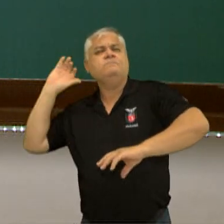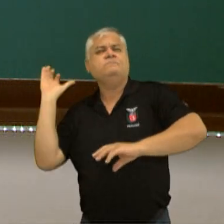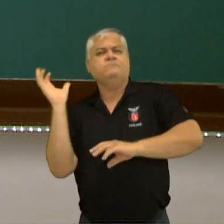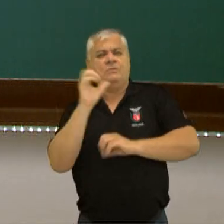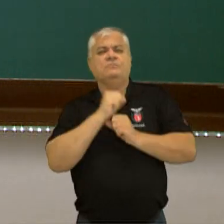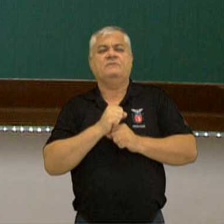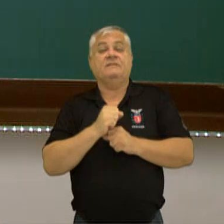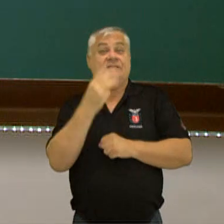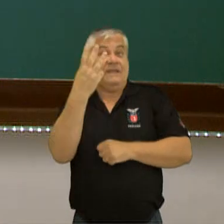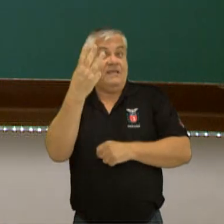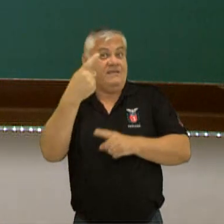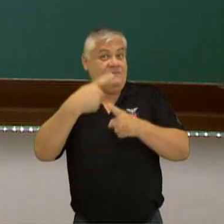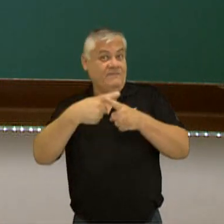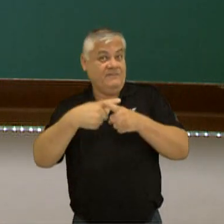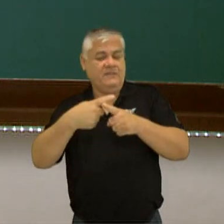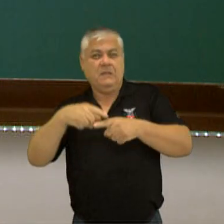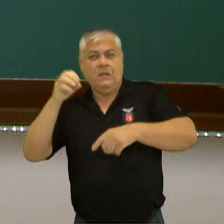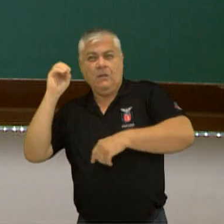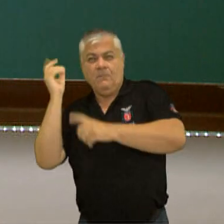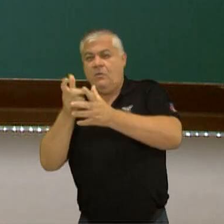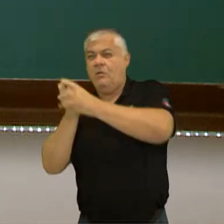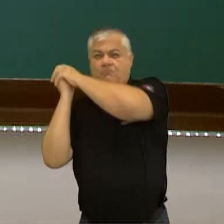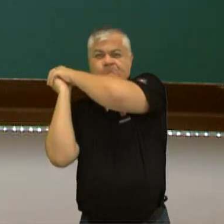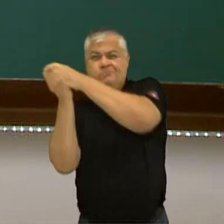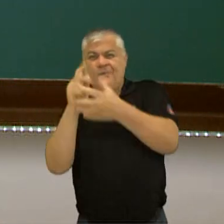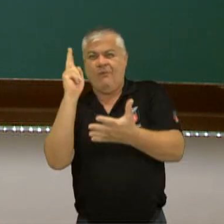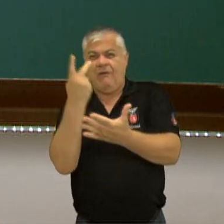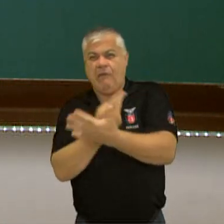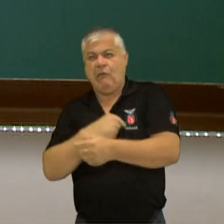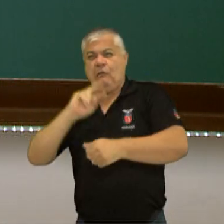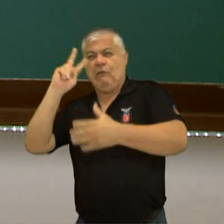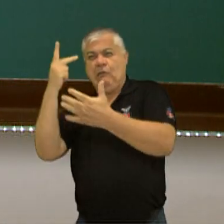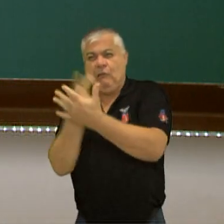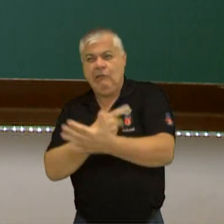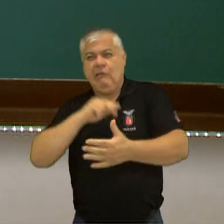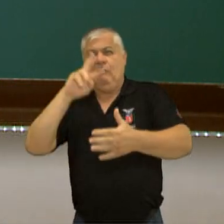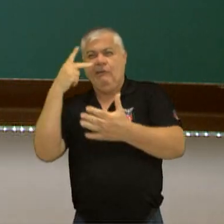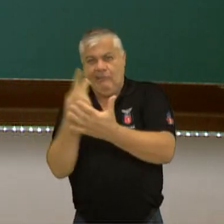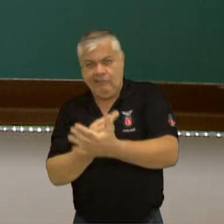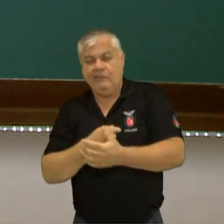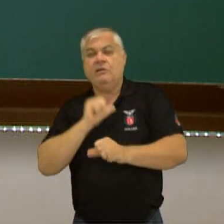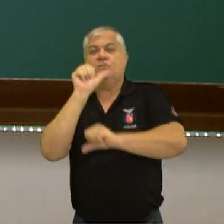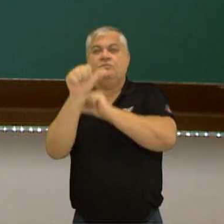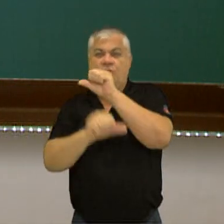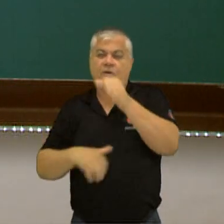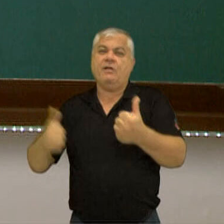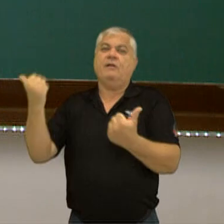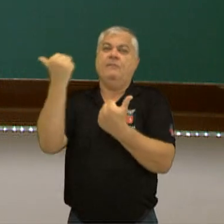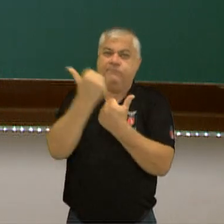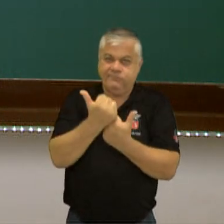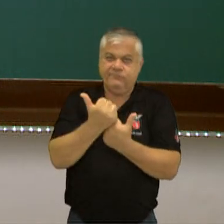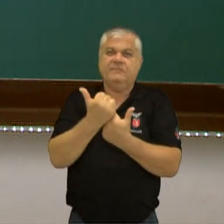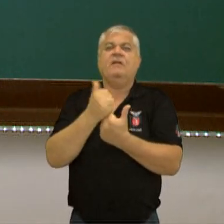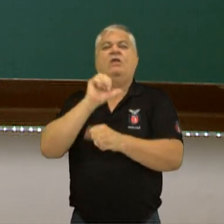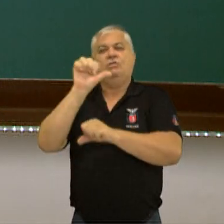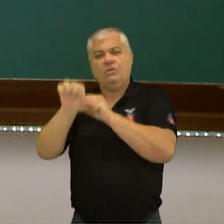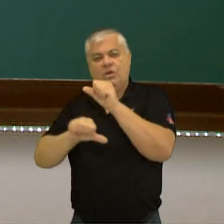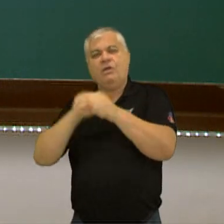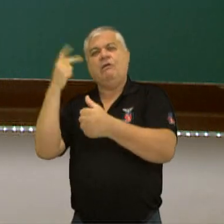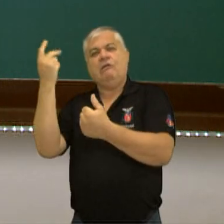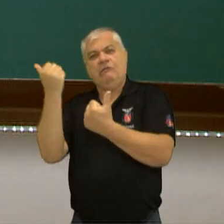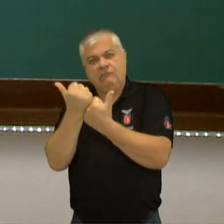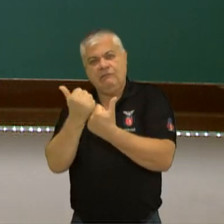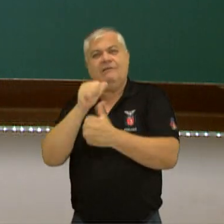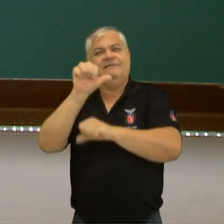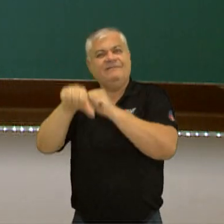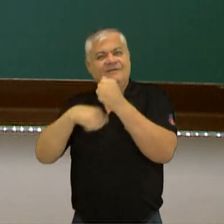ele lança três vezes e o rebatedor não consegue bater as três vezes. Ele sai e entra o próximo também não consegue e o próximo também não consegue.